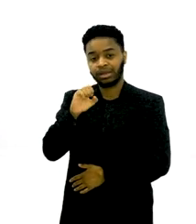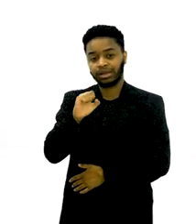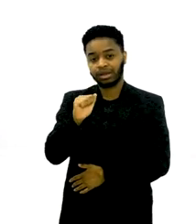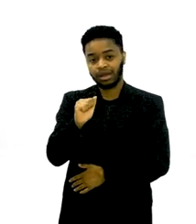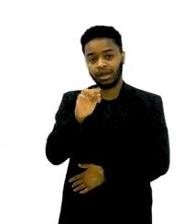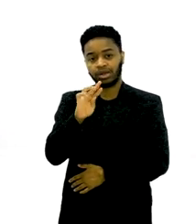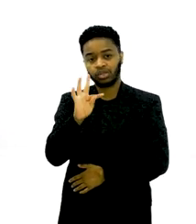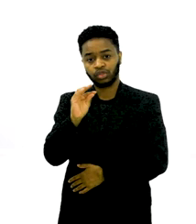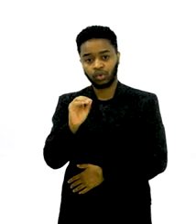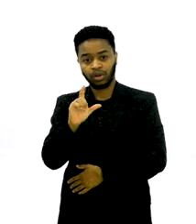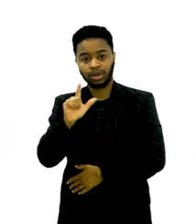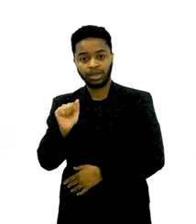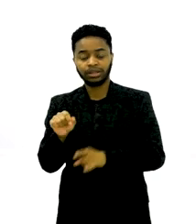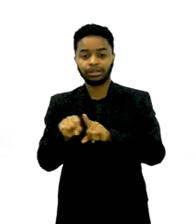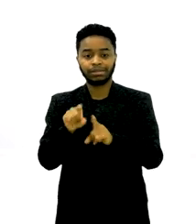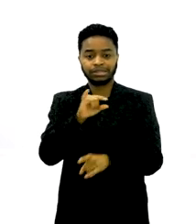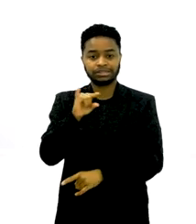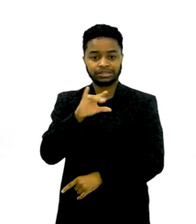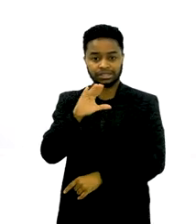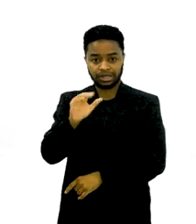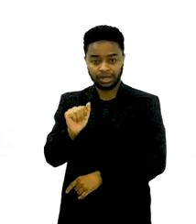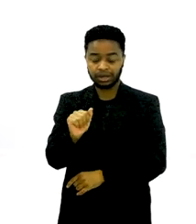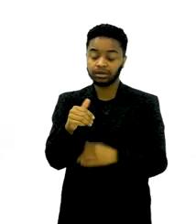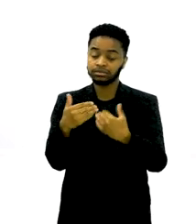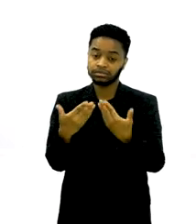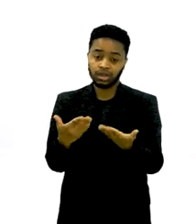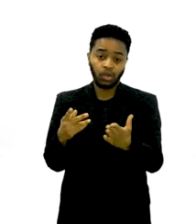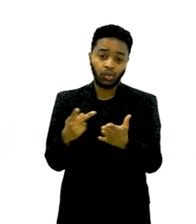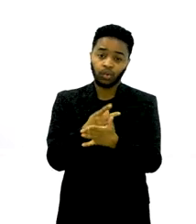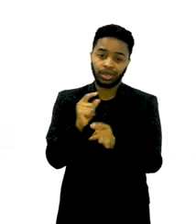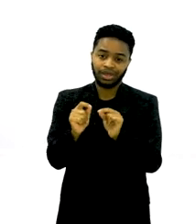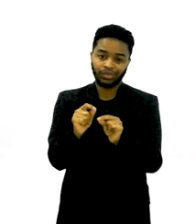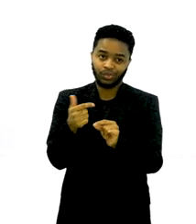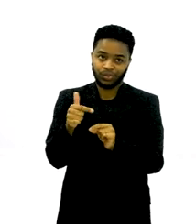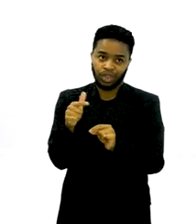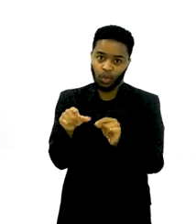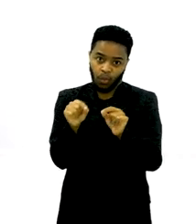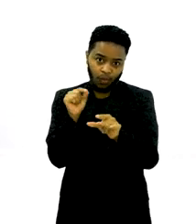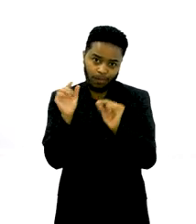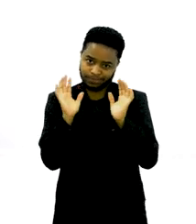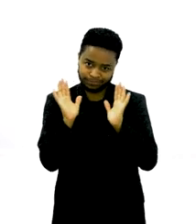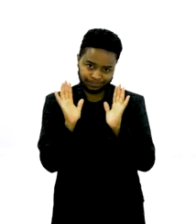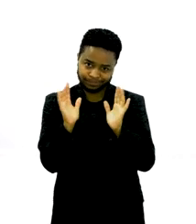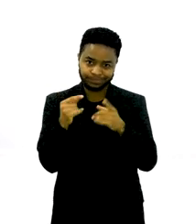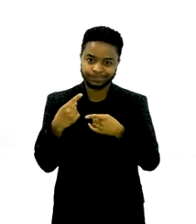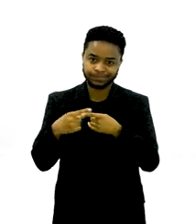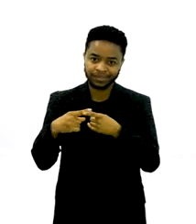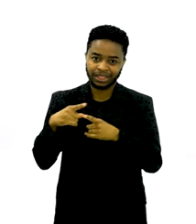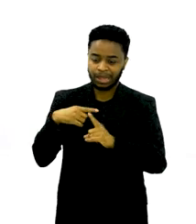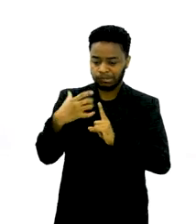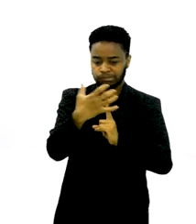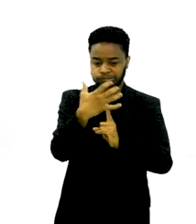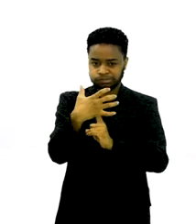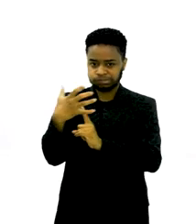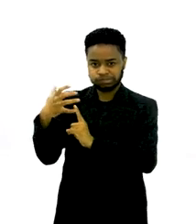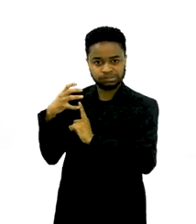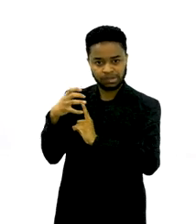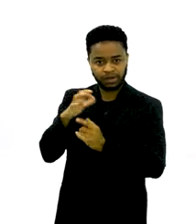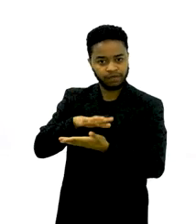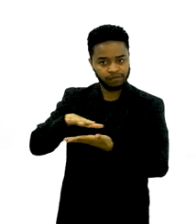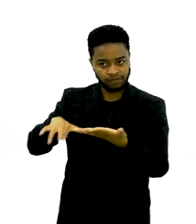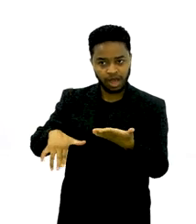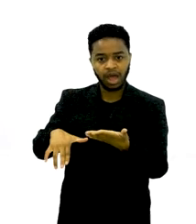zica então acaba que você não tem muita escolha né Eh você vai sendo influenciado por